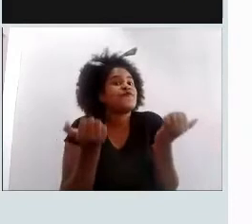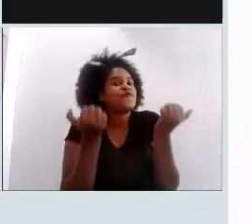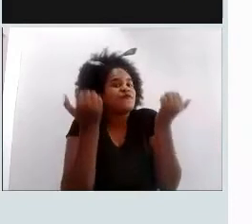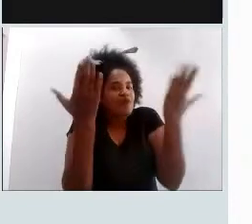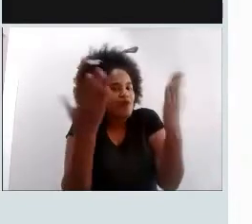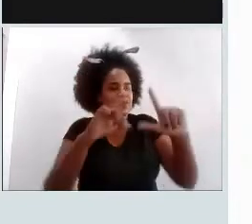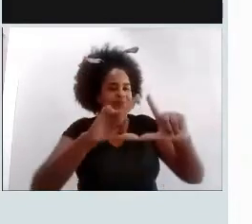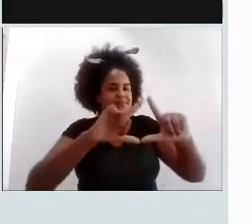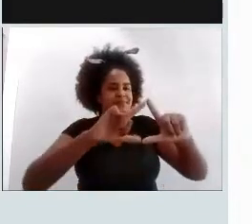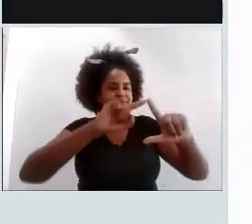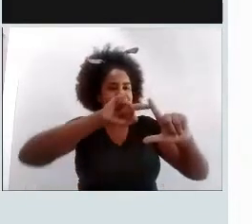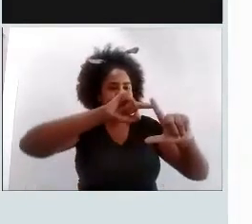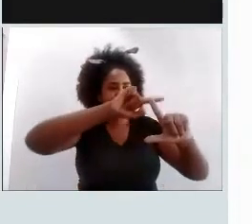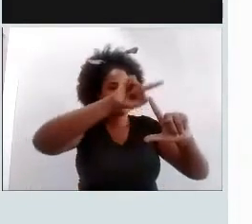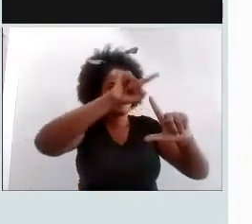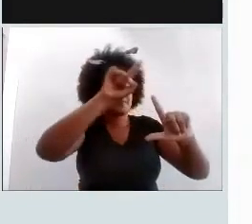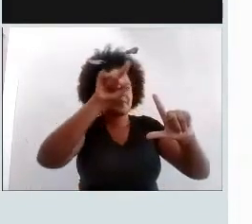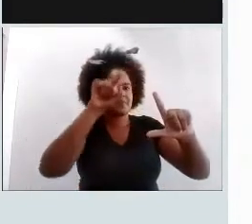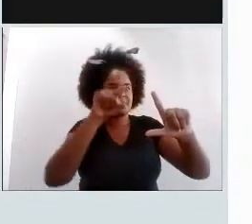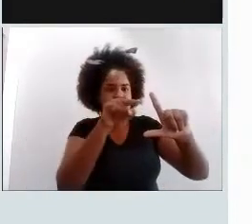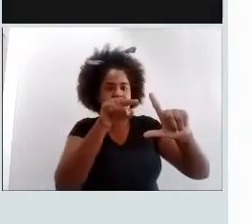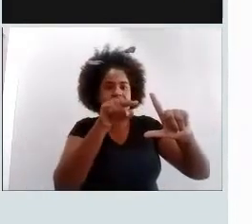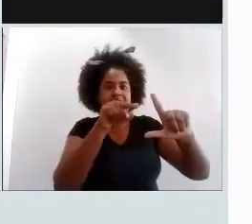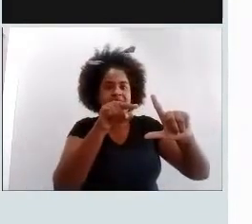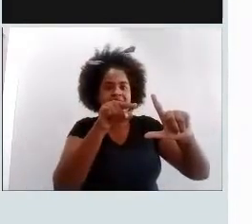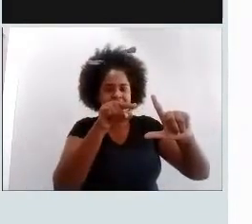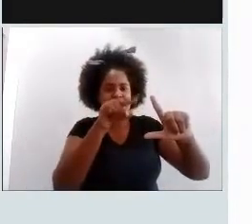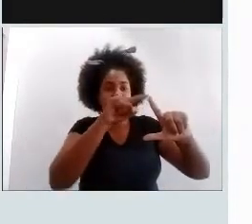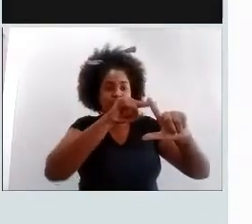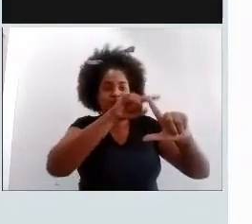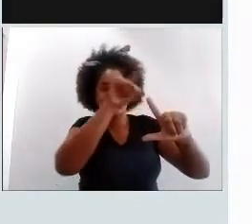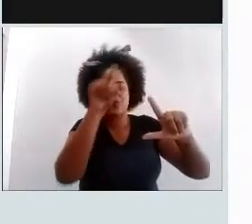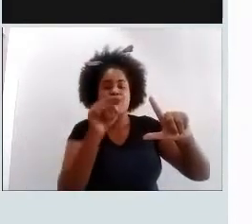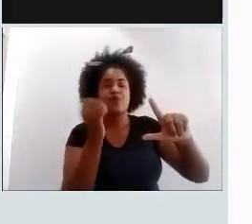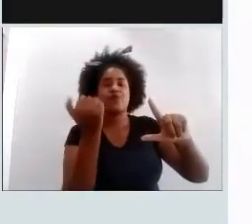deles. É bem importante vocês lembrarem disso.